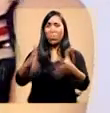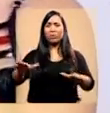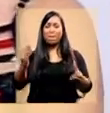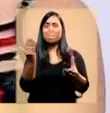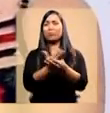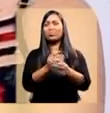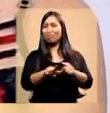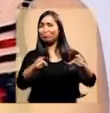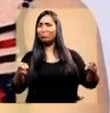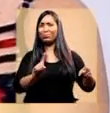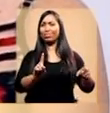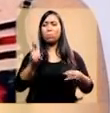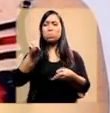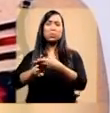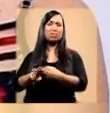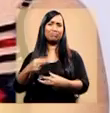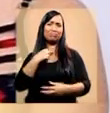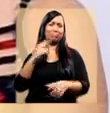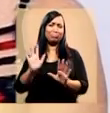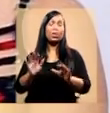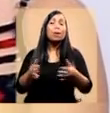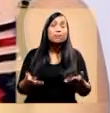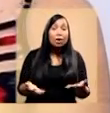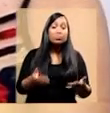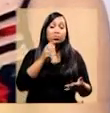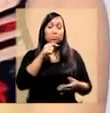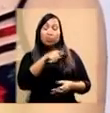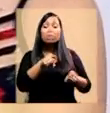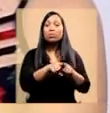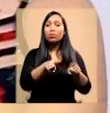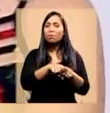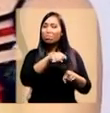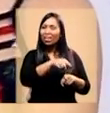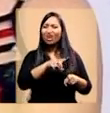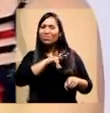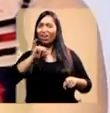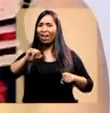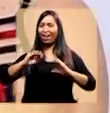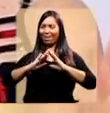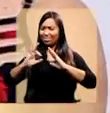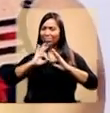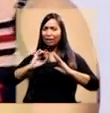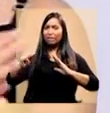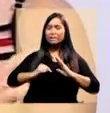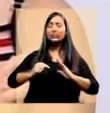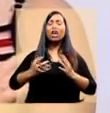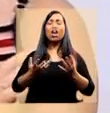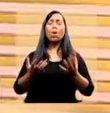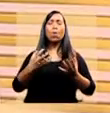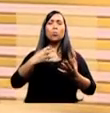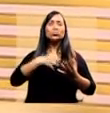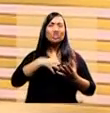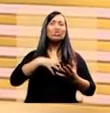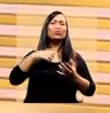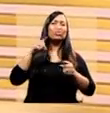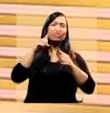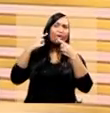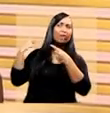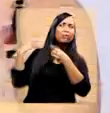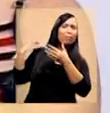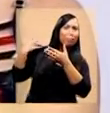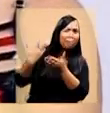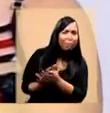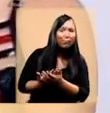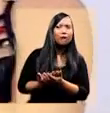o processo, querem uma prisão. Então, eu acredito que a mulher... Até porque quando elas vão à delegacia, tem um histórico de violência, né? Então,